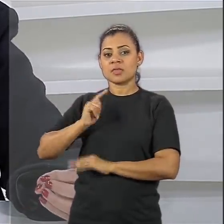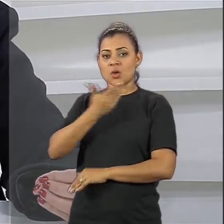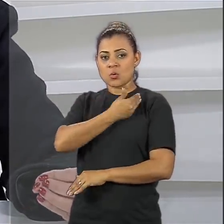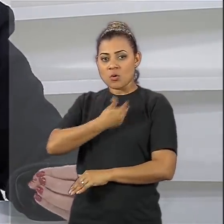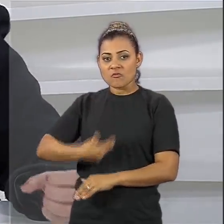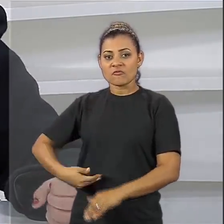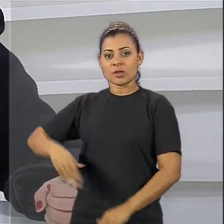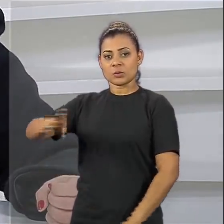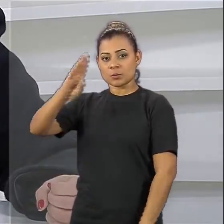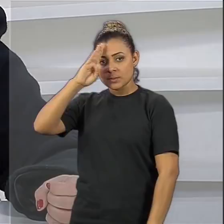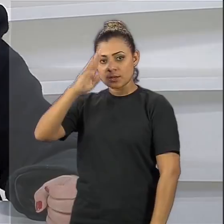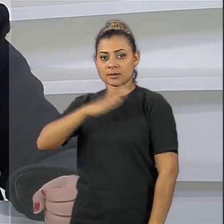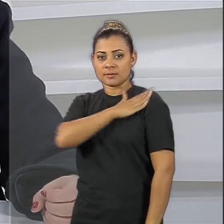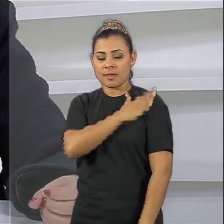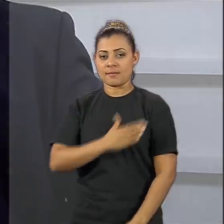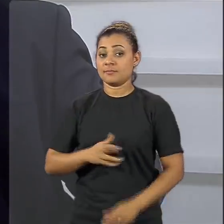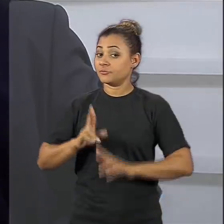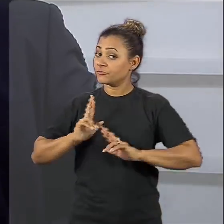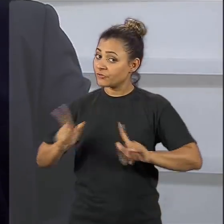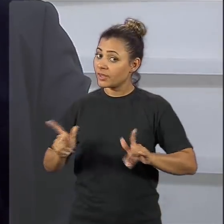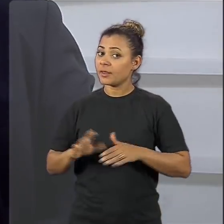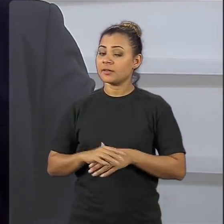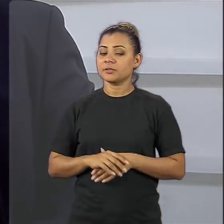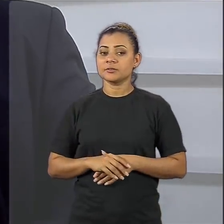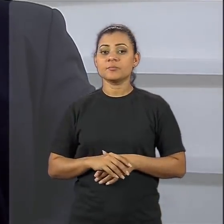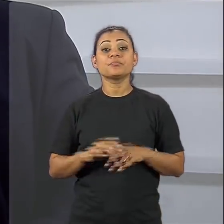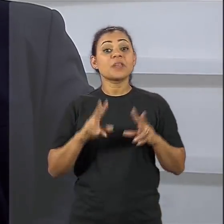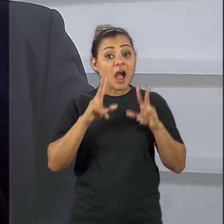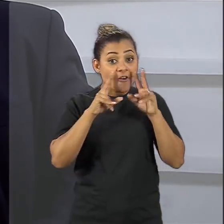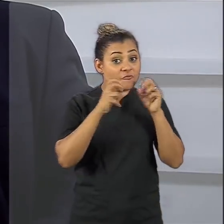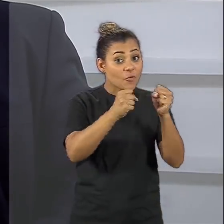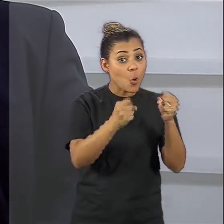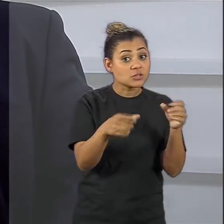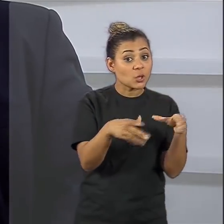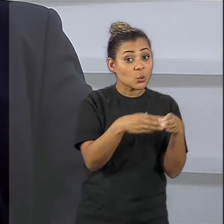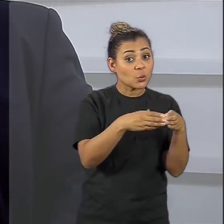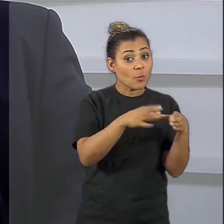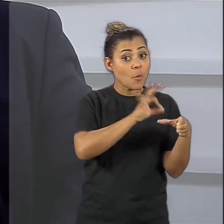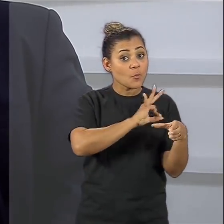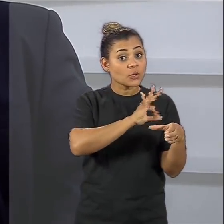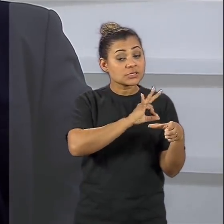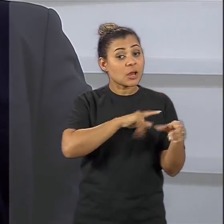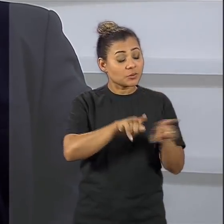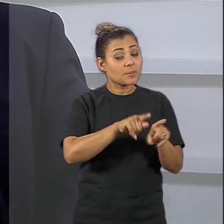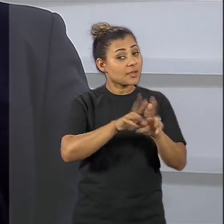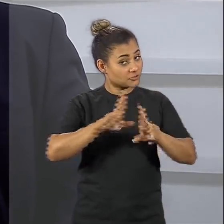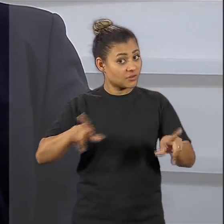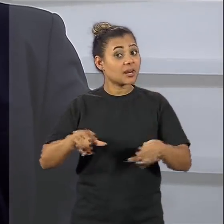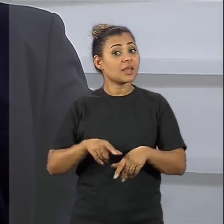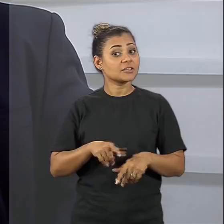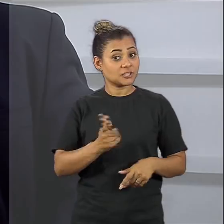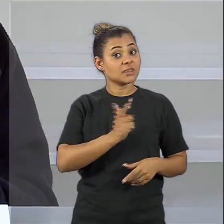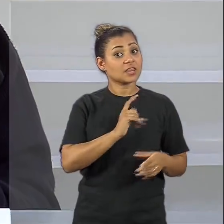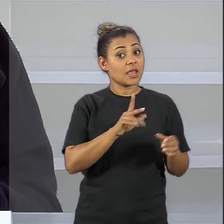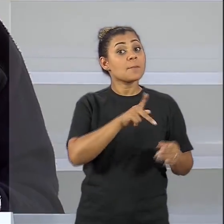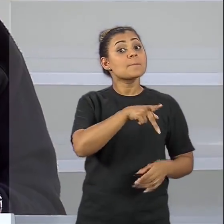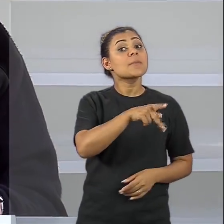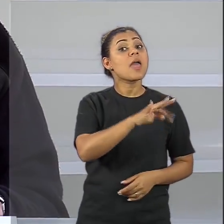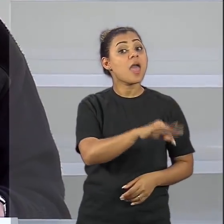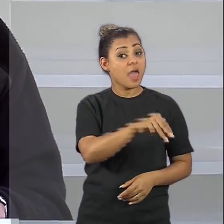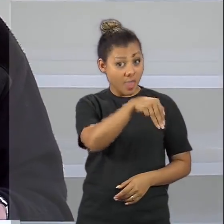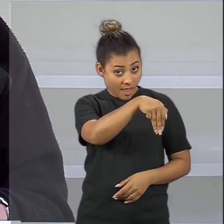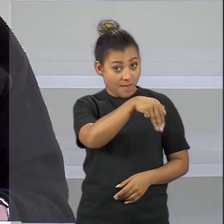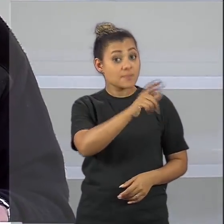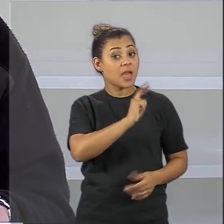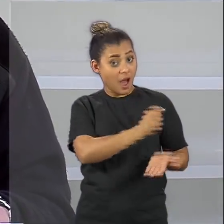governo militar. E as forças policiais também. Não acho. Ele tem um respaldo razoável entre, tudo PMs. Não seja um candidato